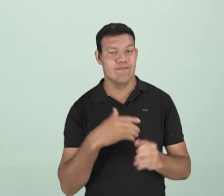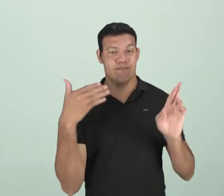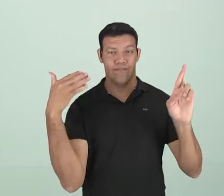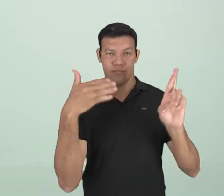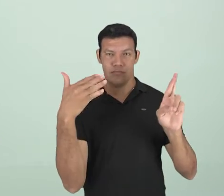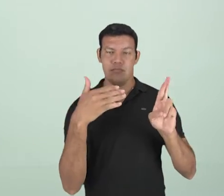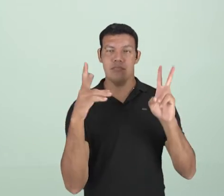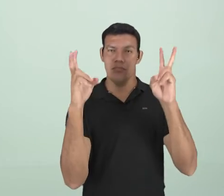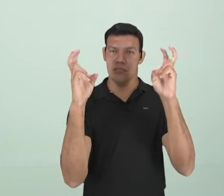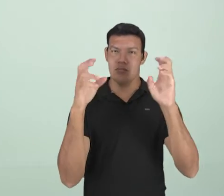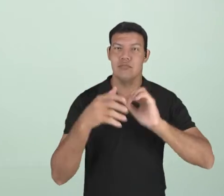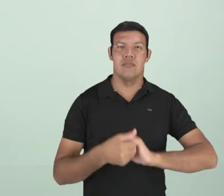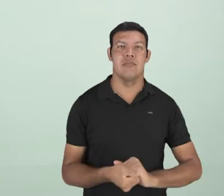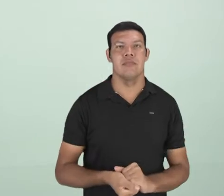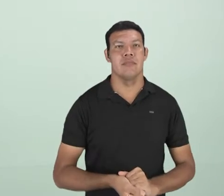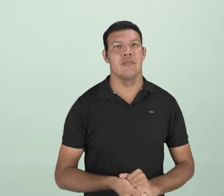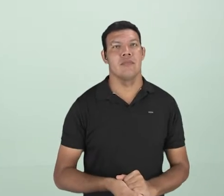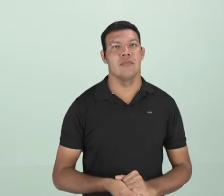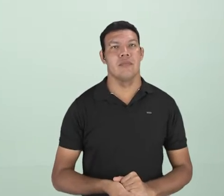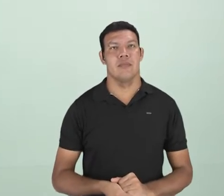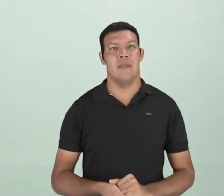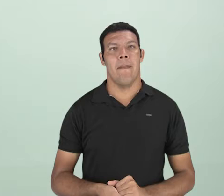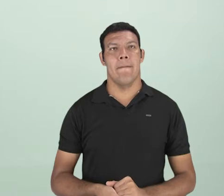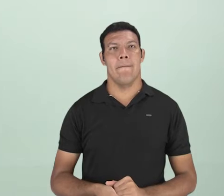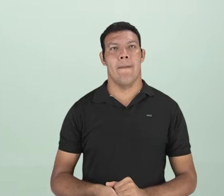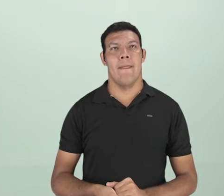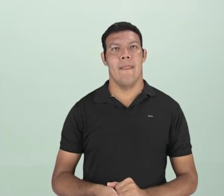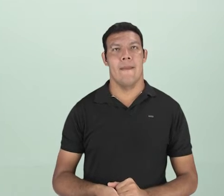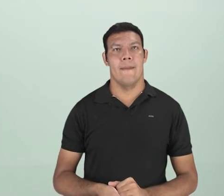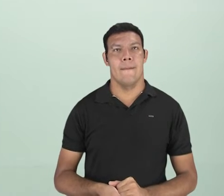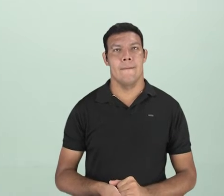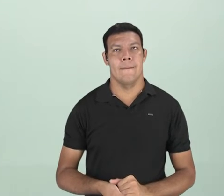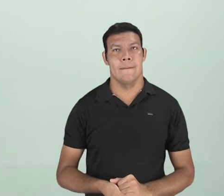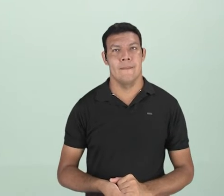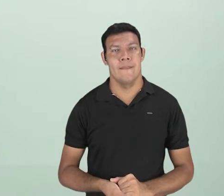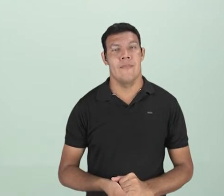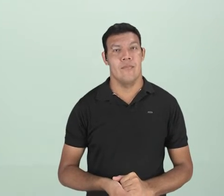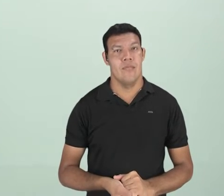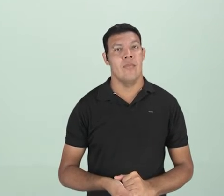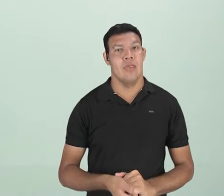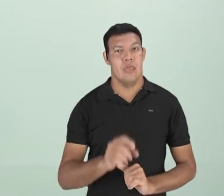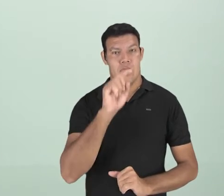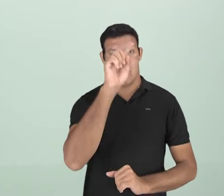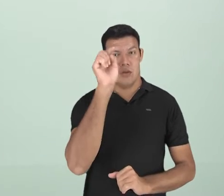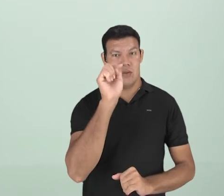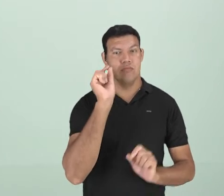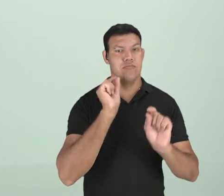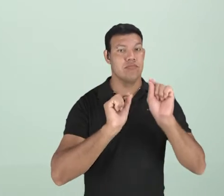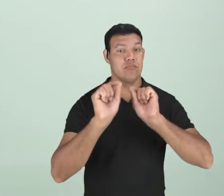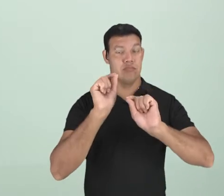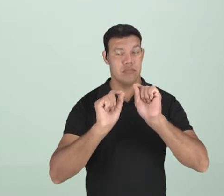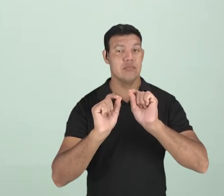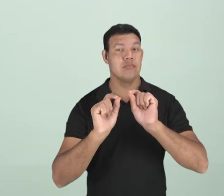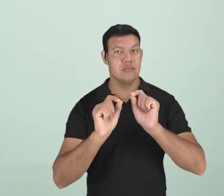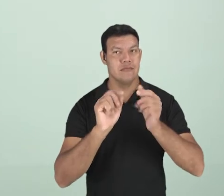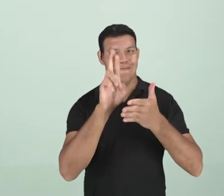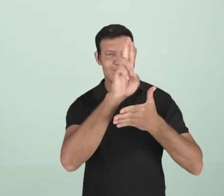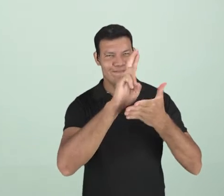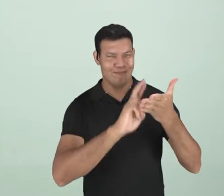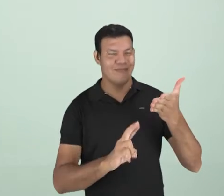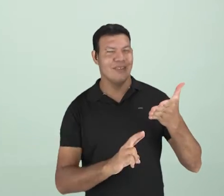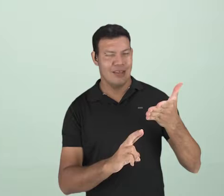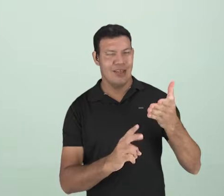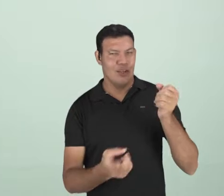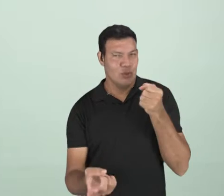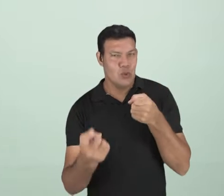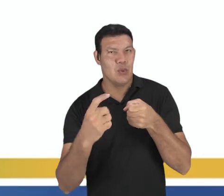assunto. E o grande quê desse relatório é porque quando você volta lá